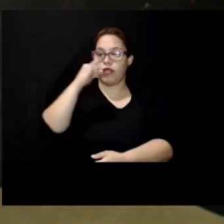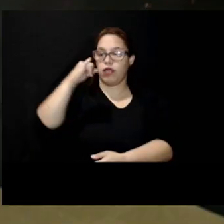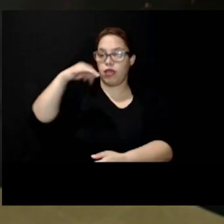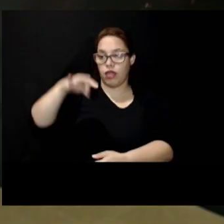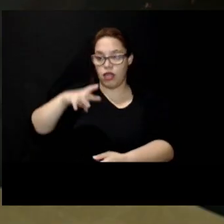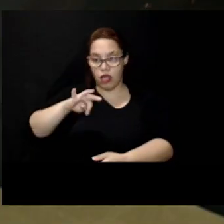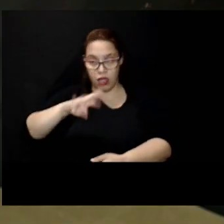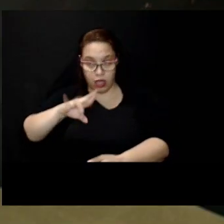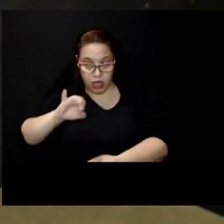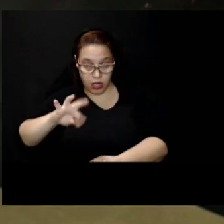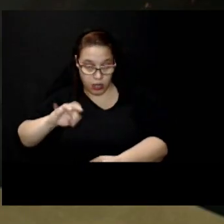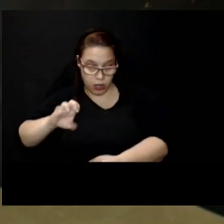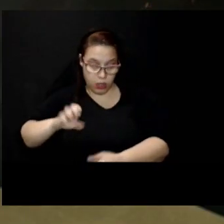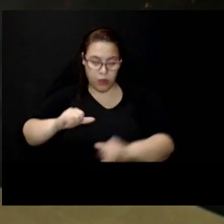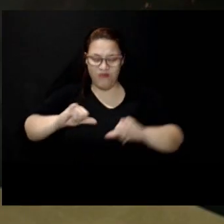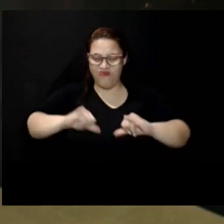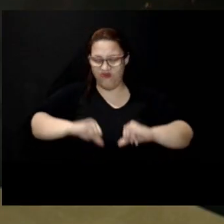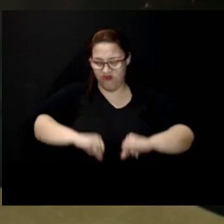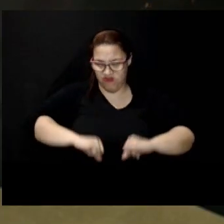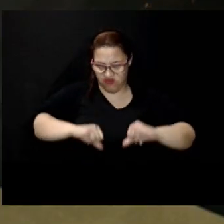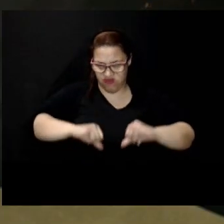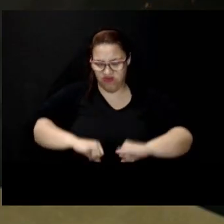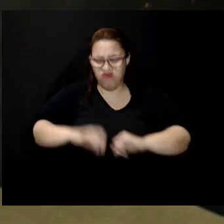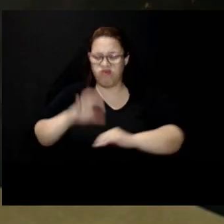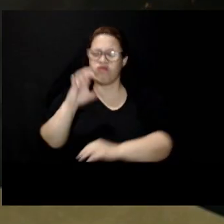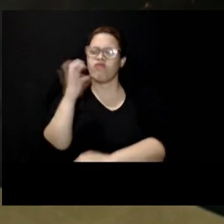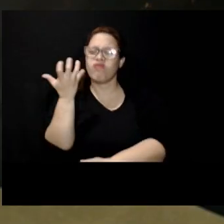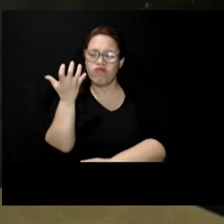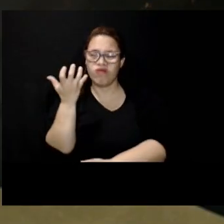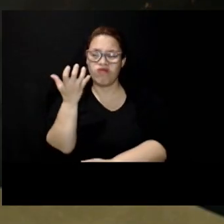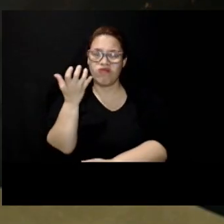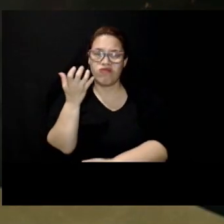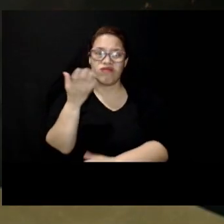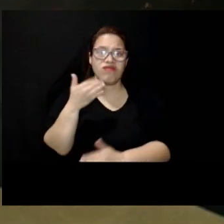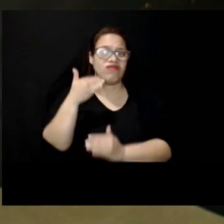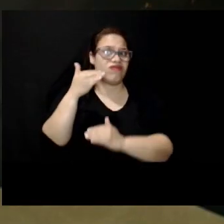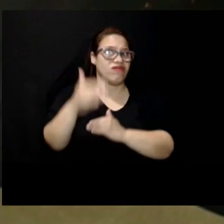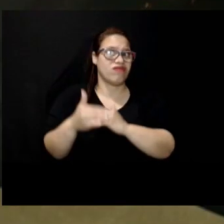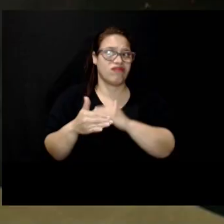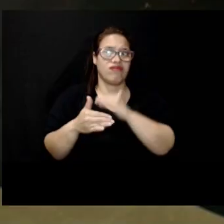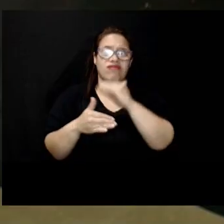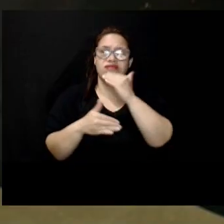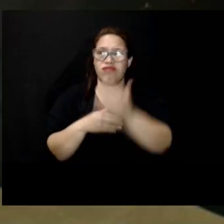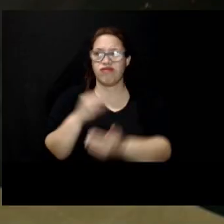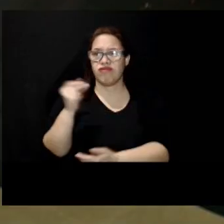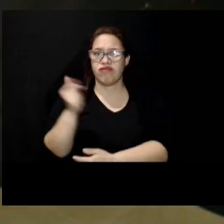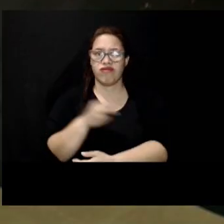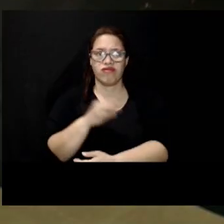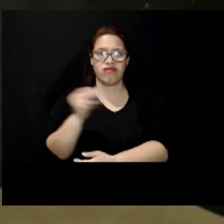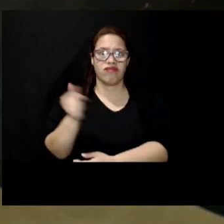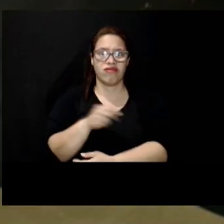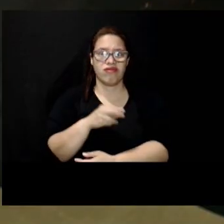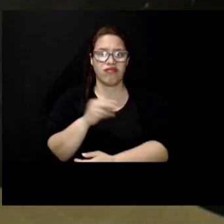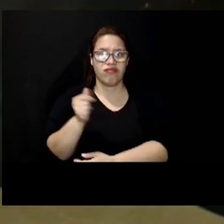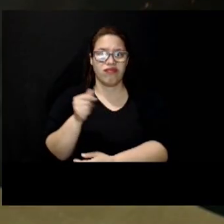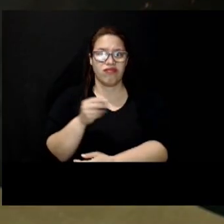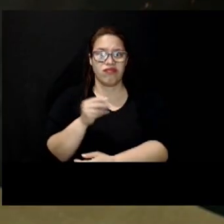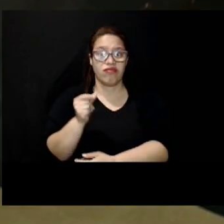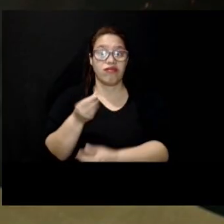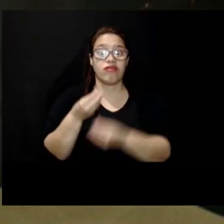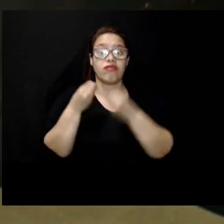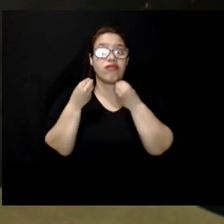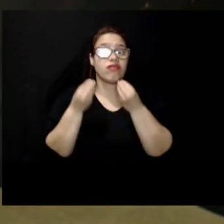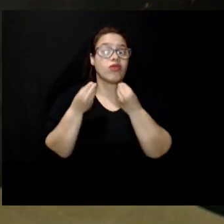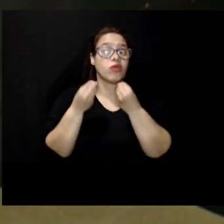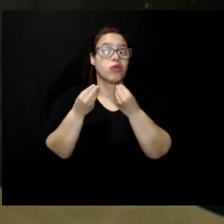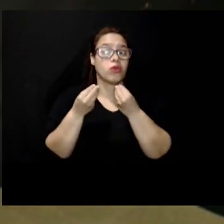um sofrimento, e esse sofrimento fica perdurando por um bom tempo. Como que a gente o que